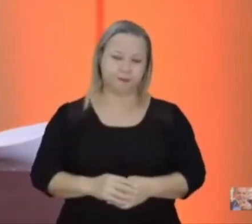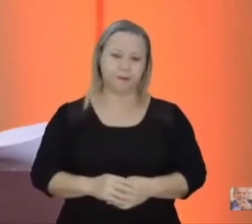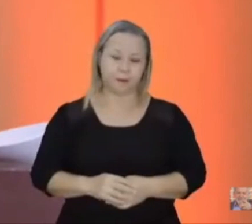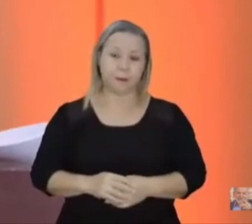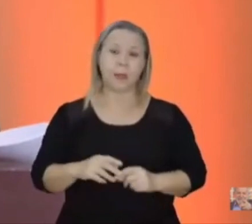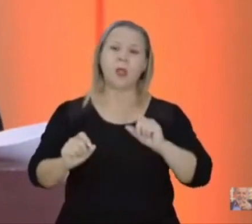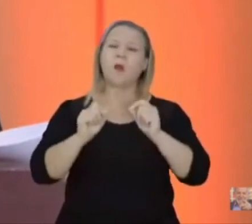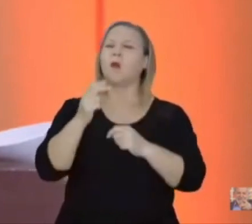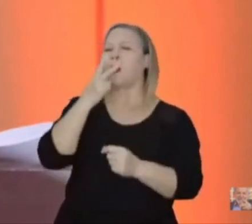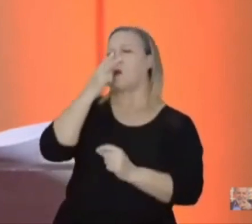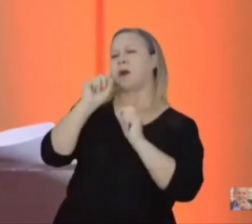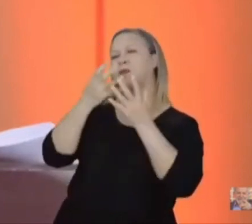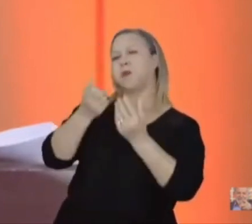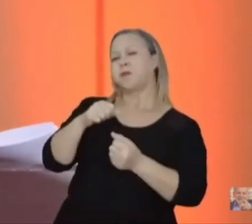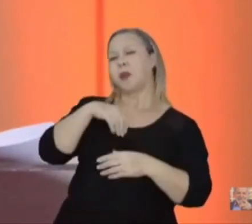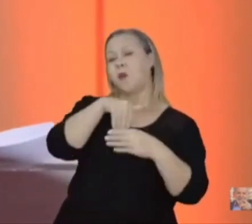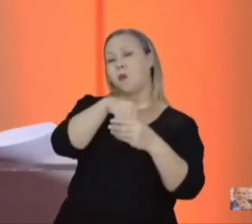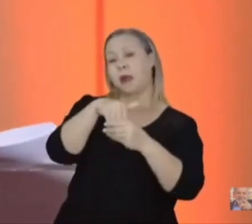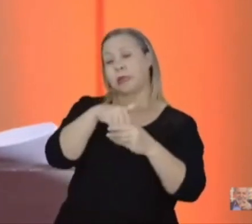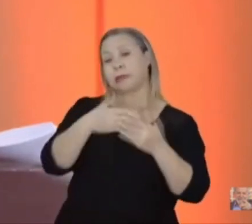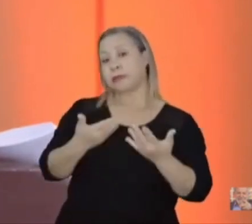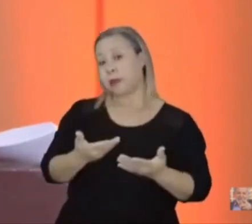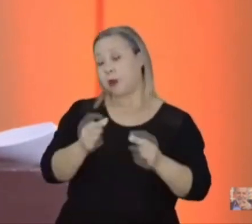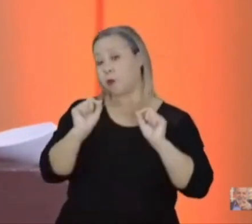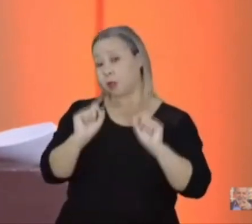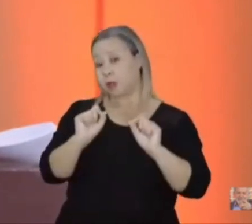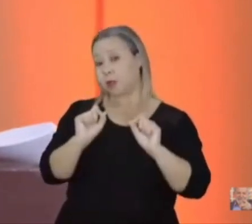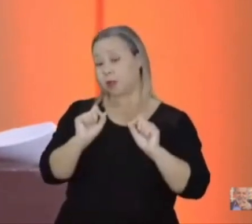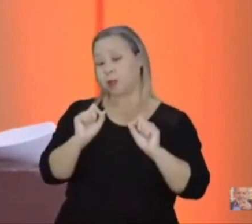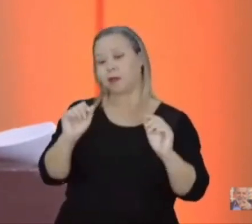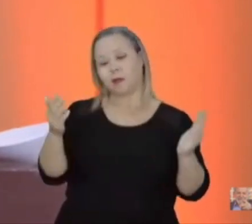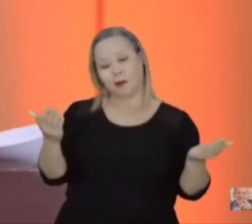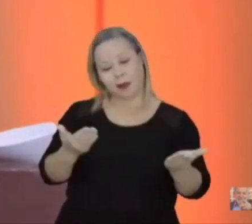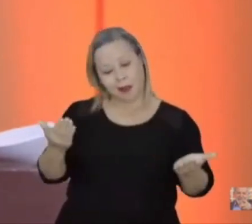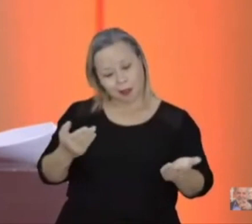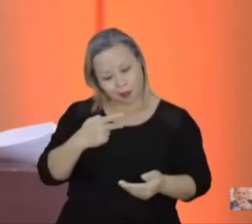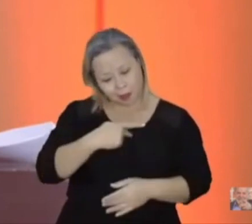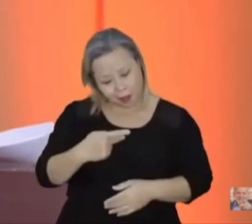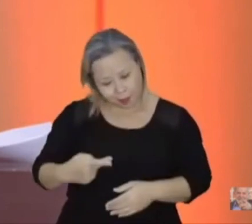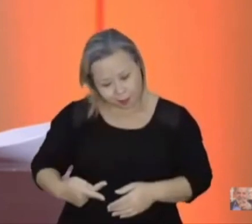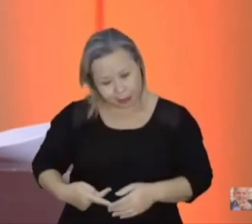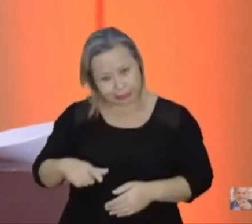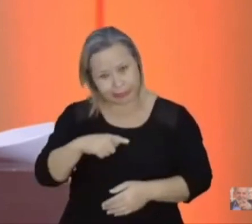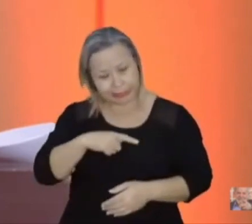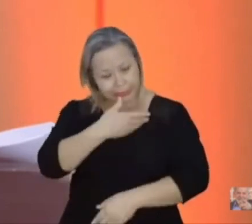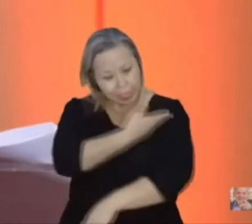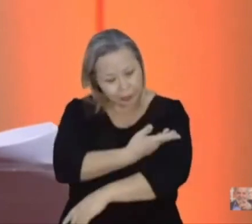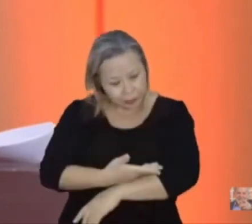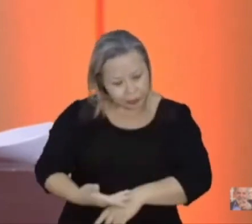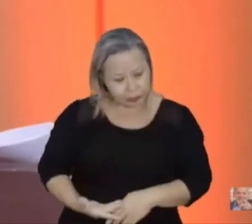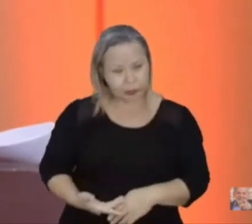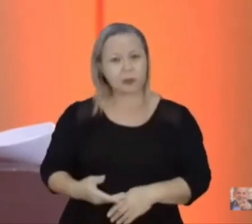uma eleição em que o atual presidente, ele tem o hábito de desacreditar nas